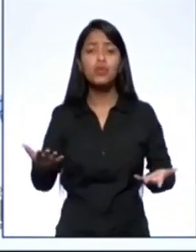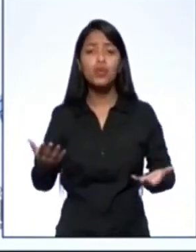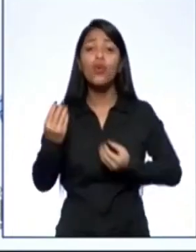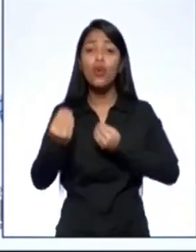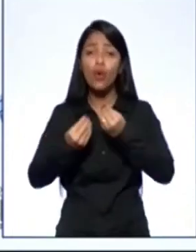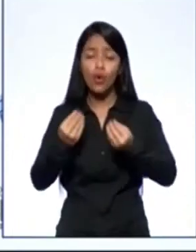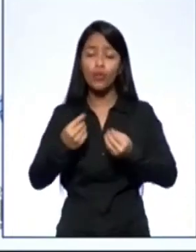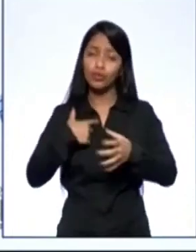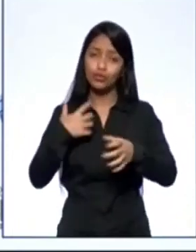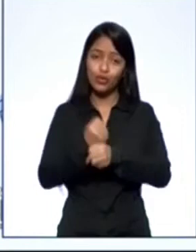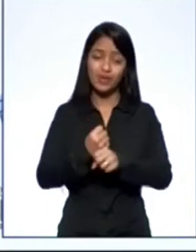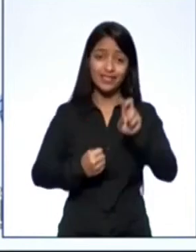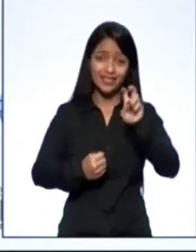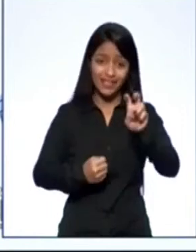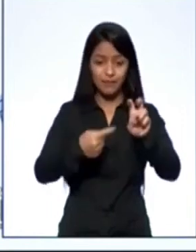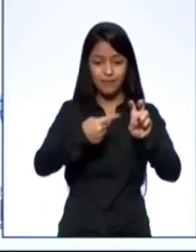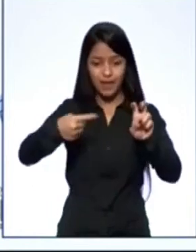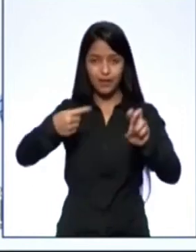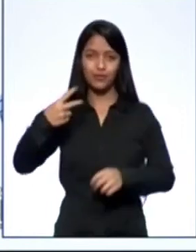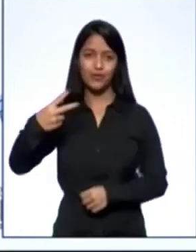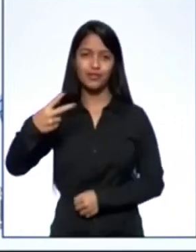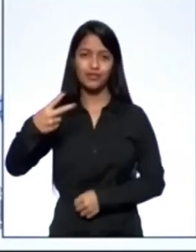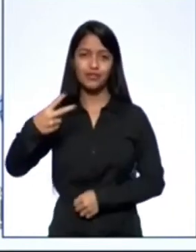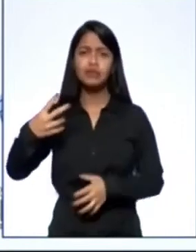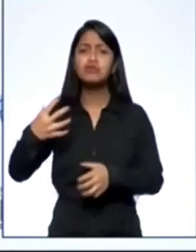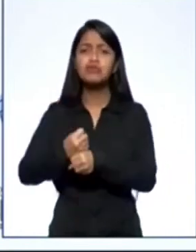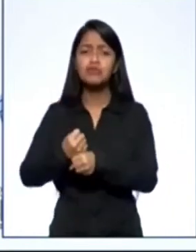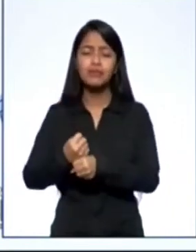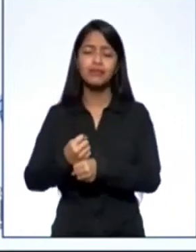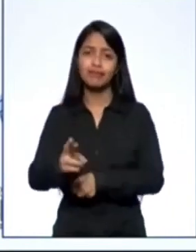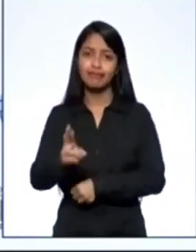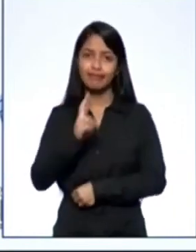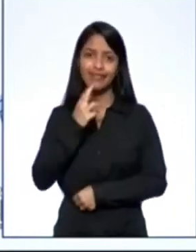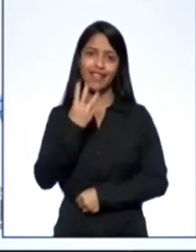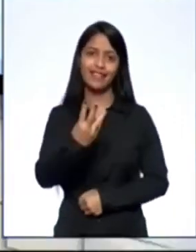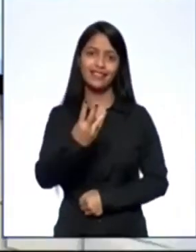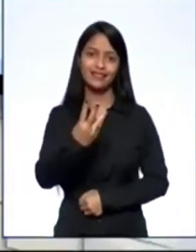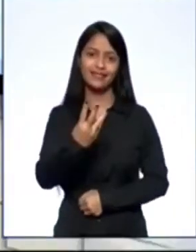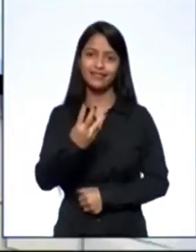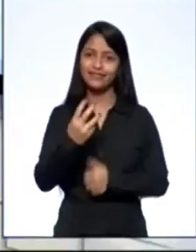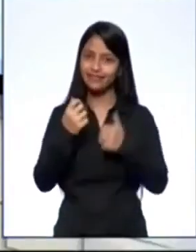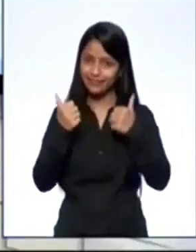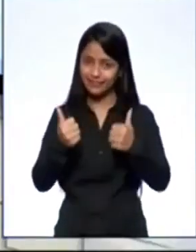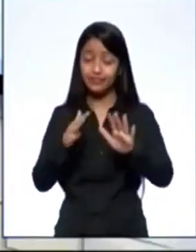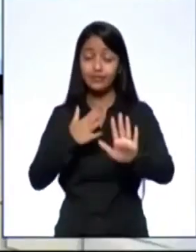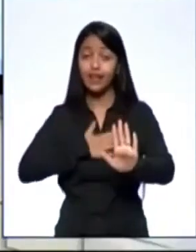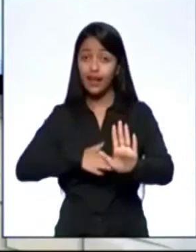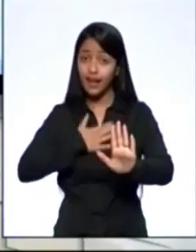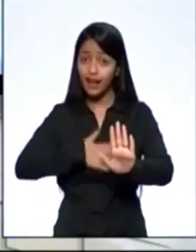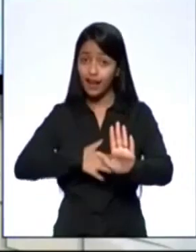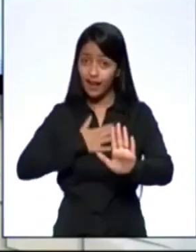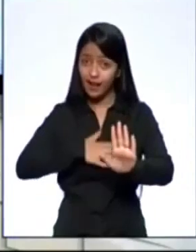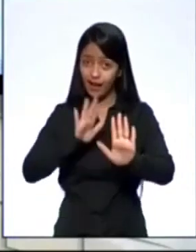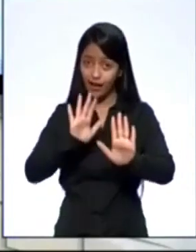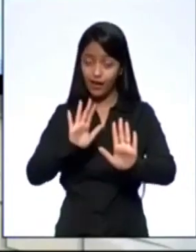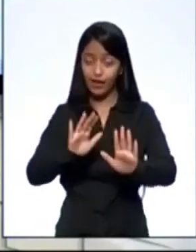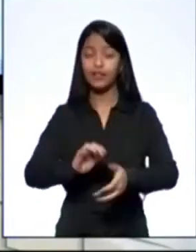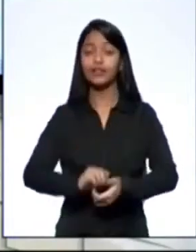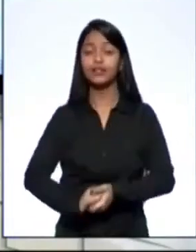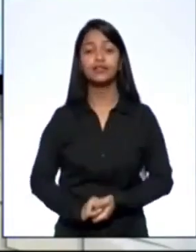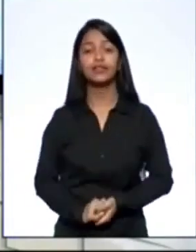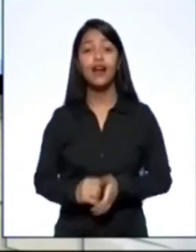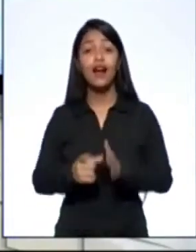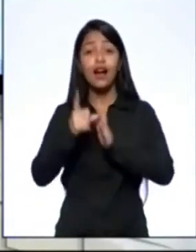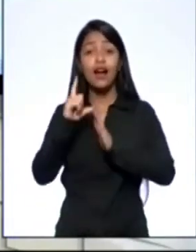fazer 5 - 2 quanto da três agora aqui calma você viu que eu pedi para você